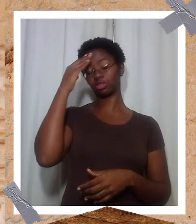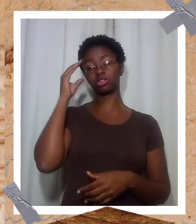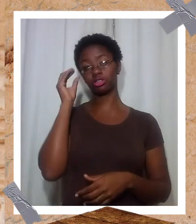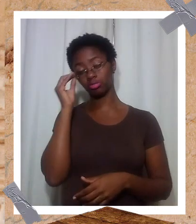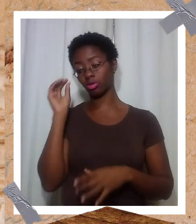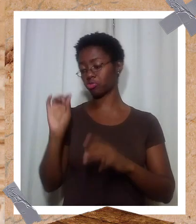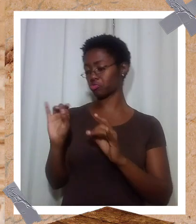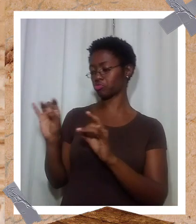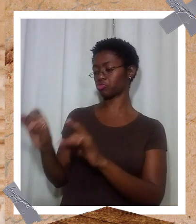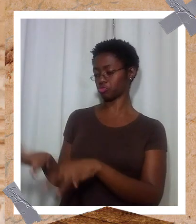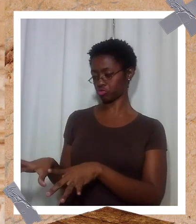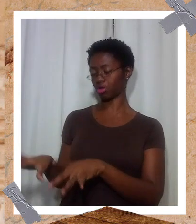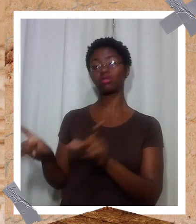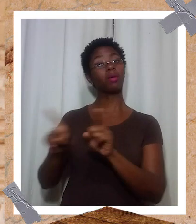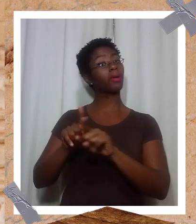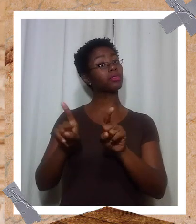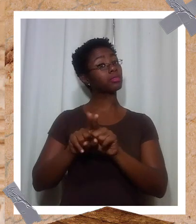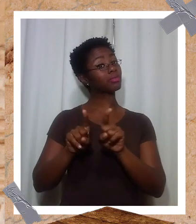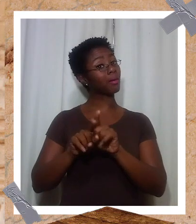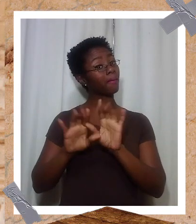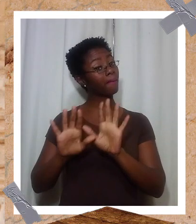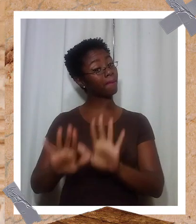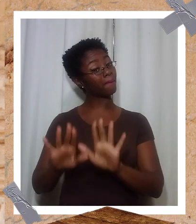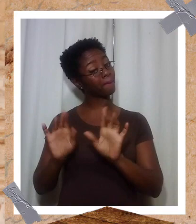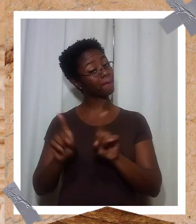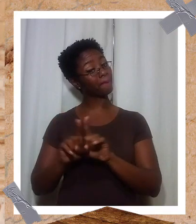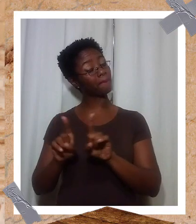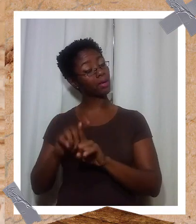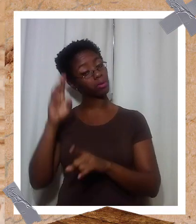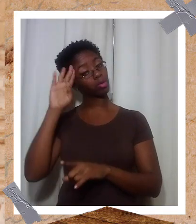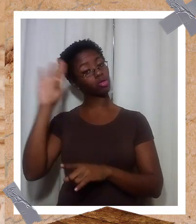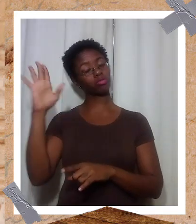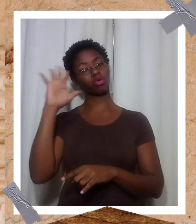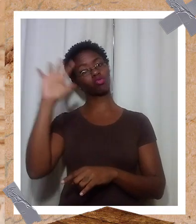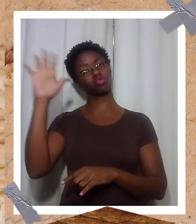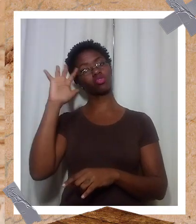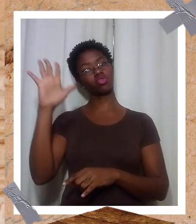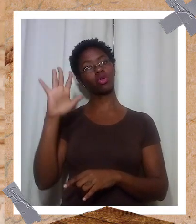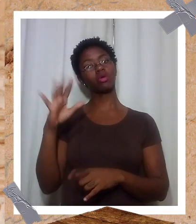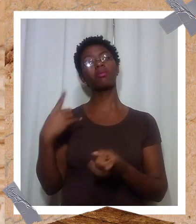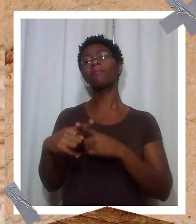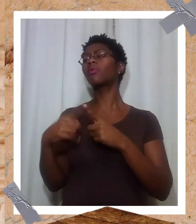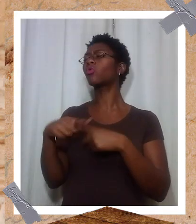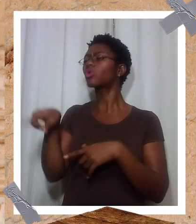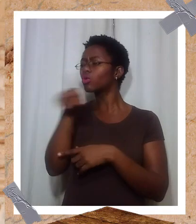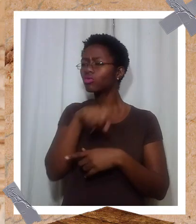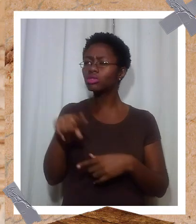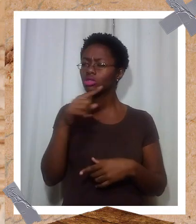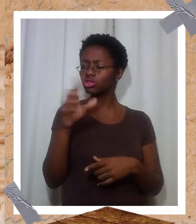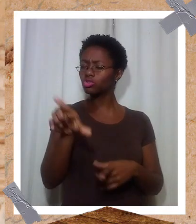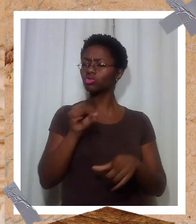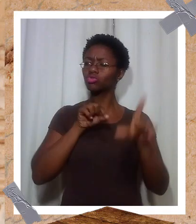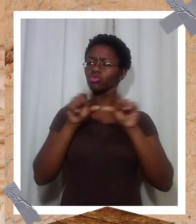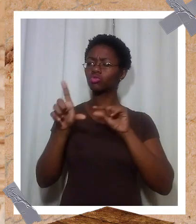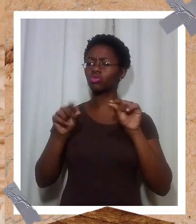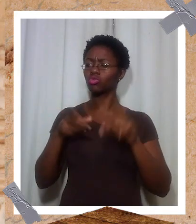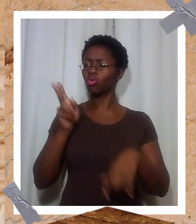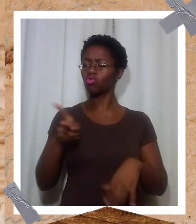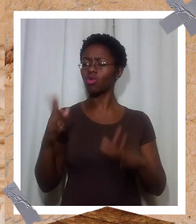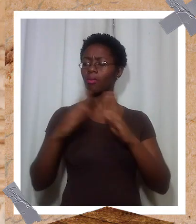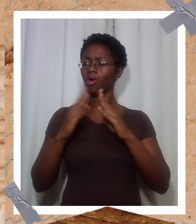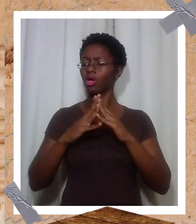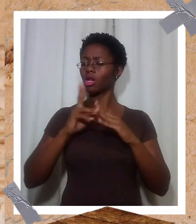sonho. Eu queria entender a que se dá essa escolha de vocês de permanecer no lugar de origem. O